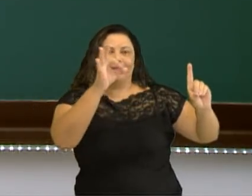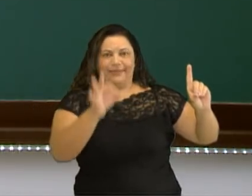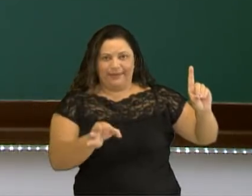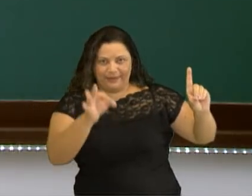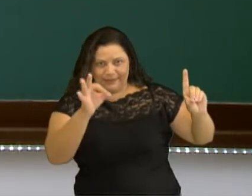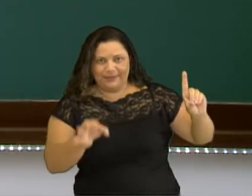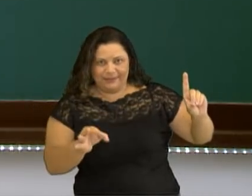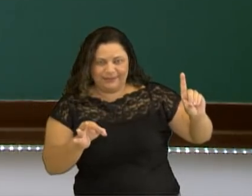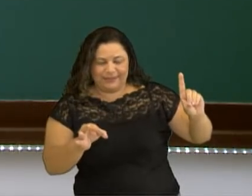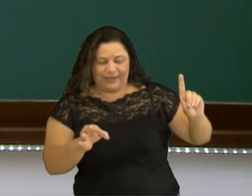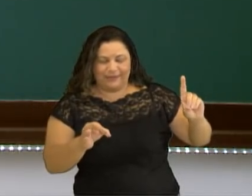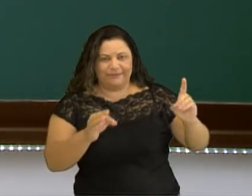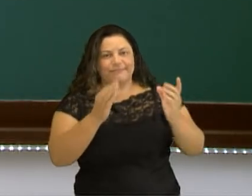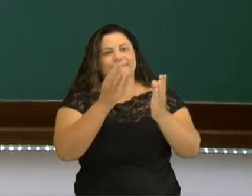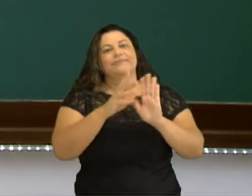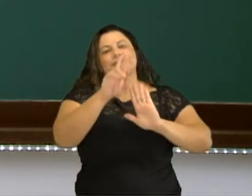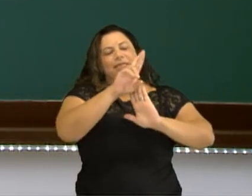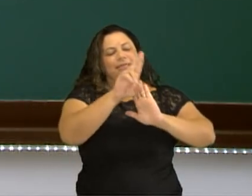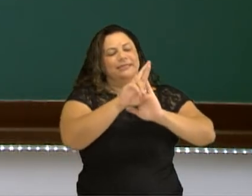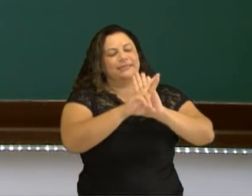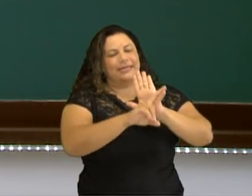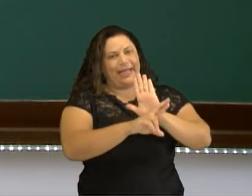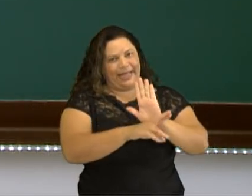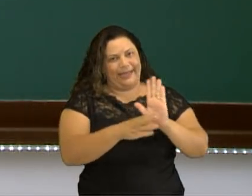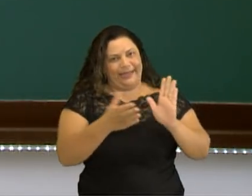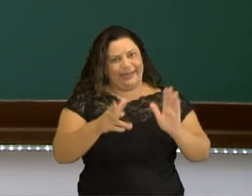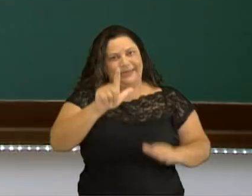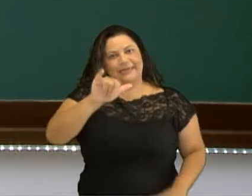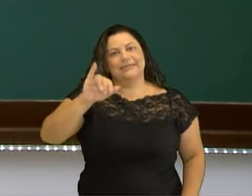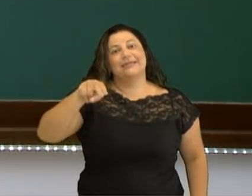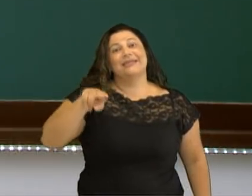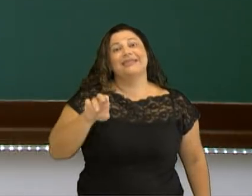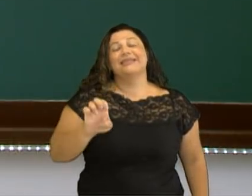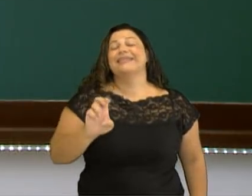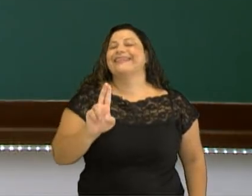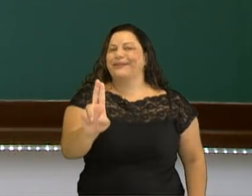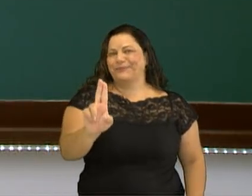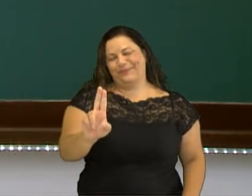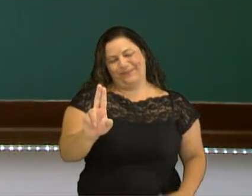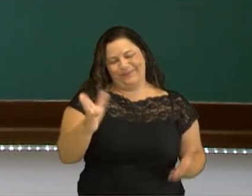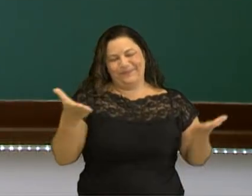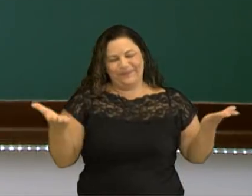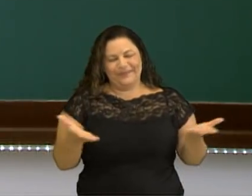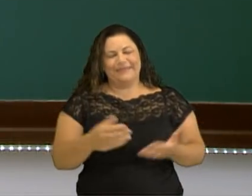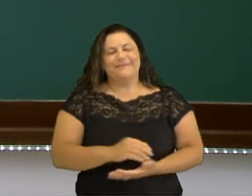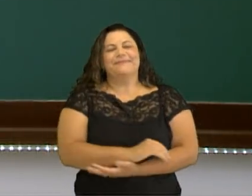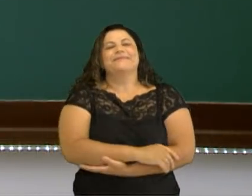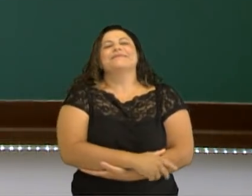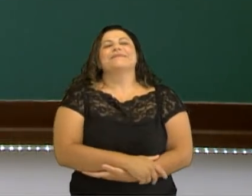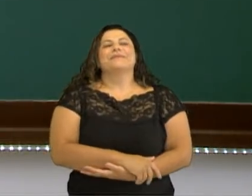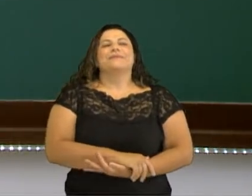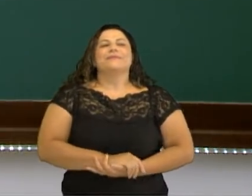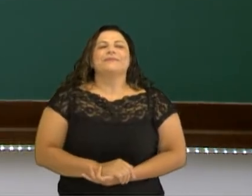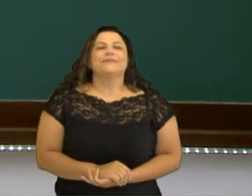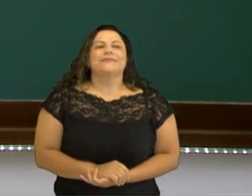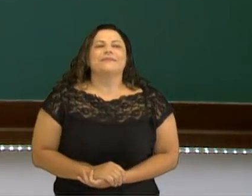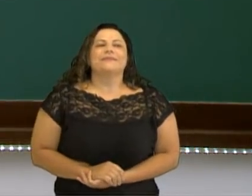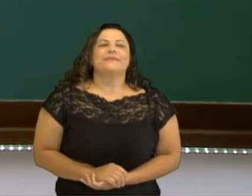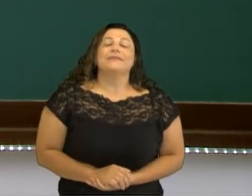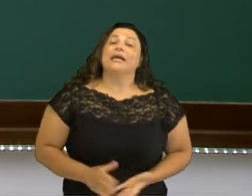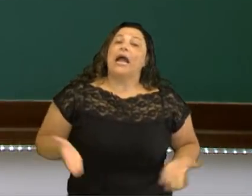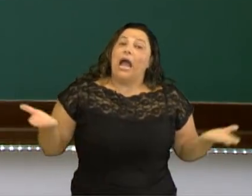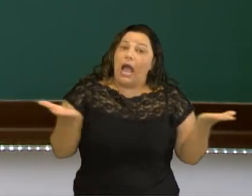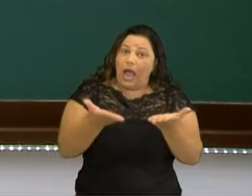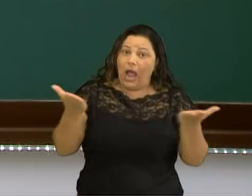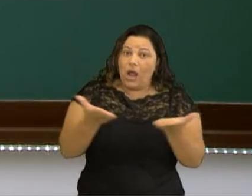Ela segue os padrões que a gente viu que Linneu estabeleceu dentro da nomenclatura científica. Agora, a gente